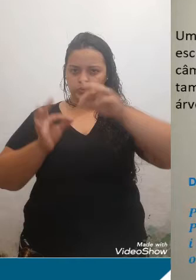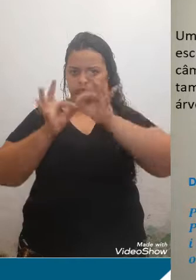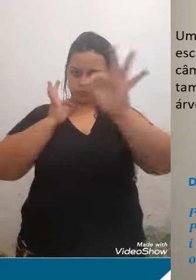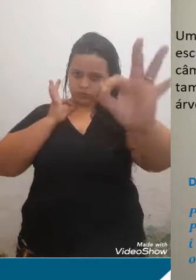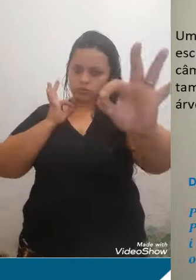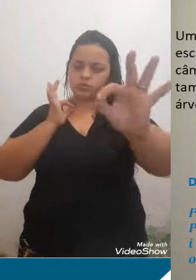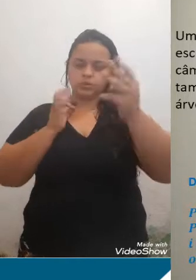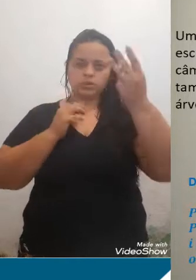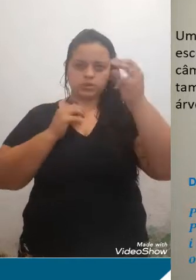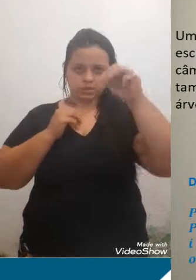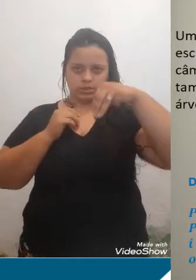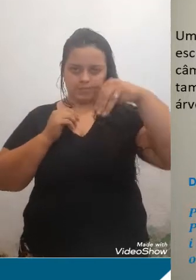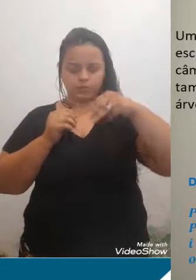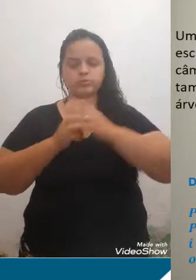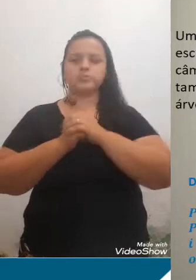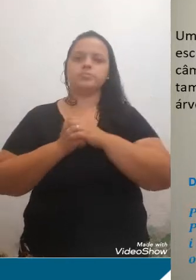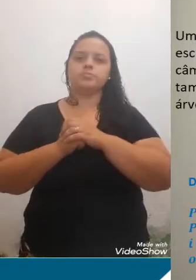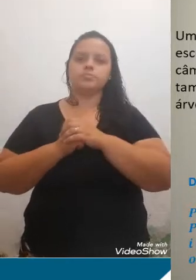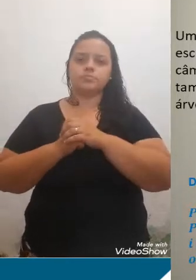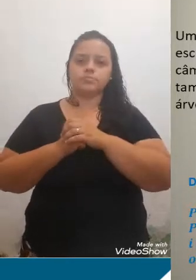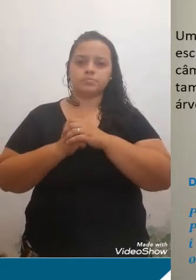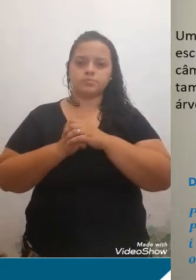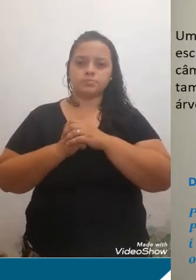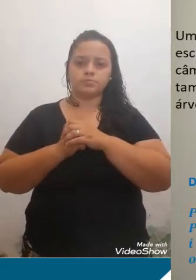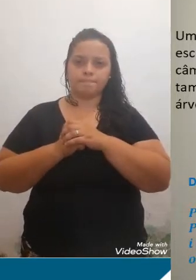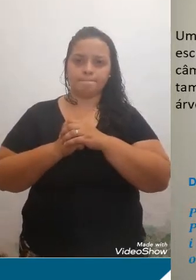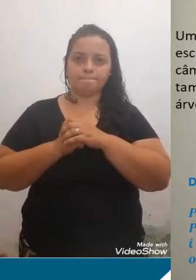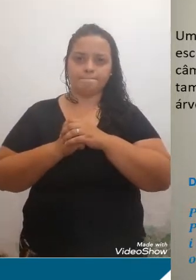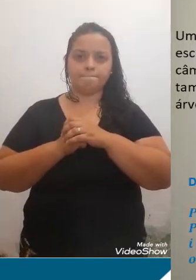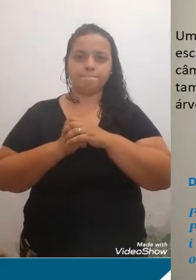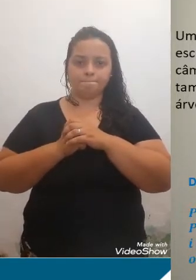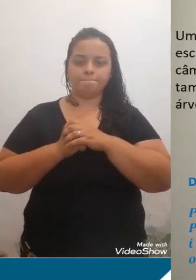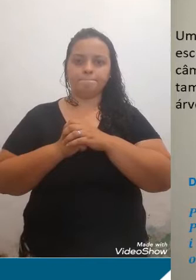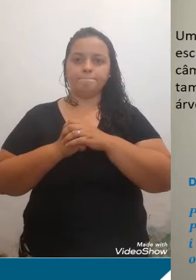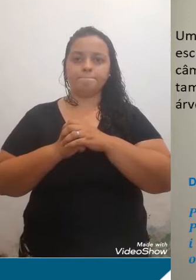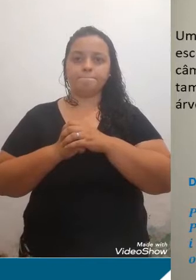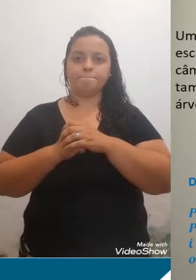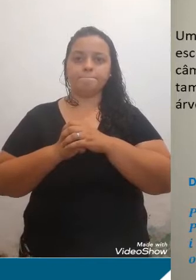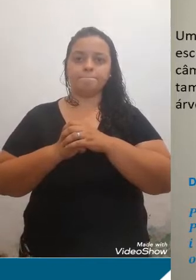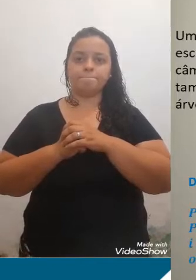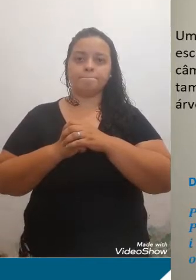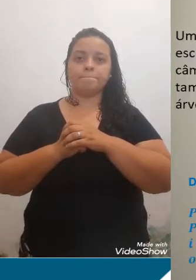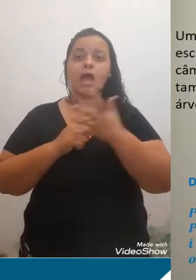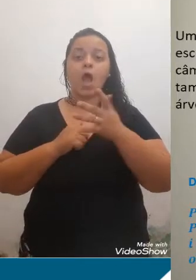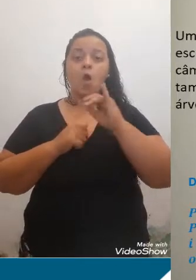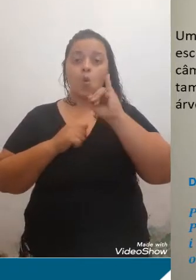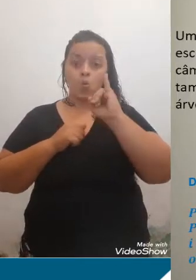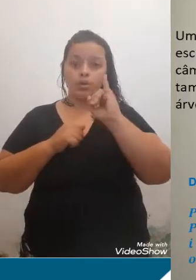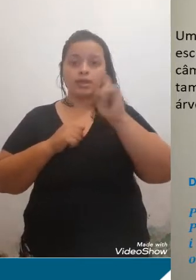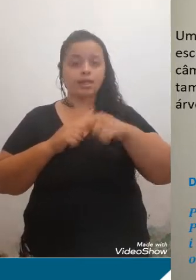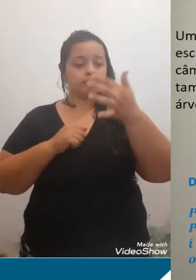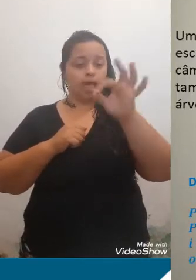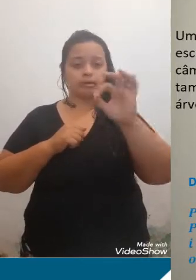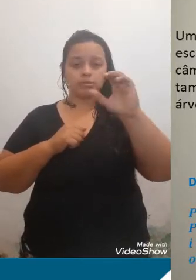que a árvore está a uma distância de 30 metros. A câmara escura está a uma distância de 30 metros da árvore.